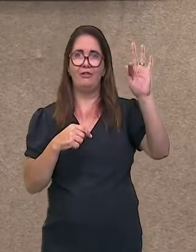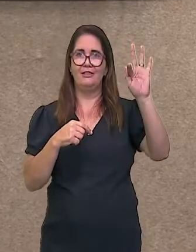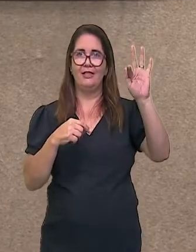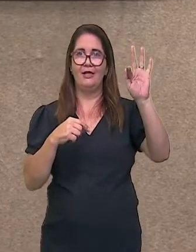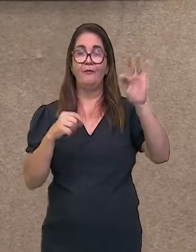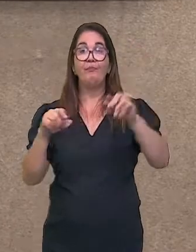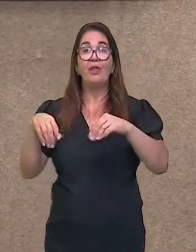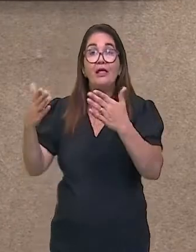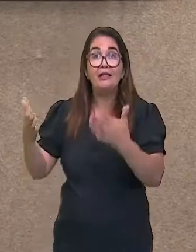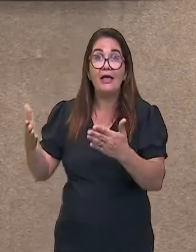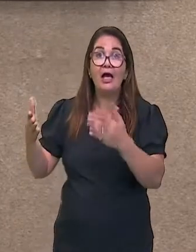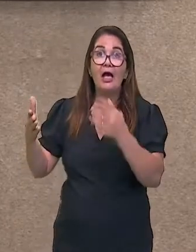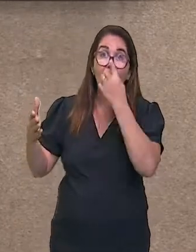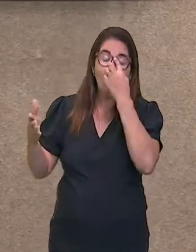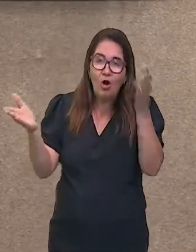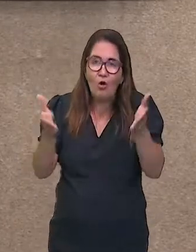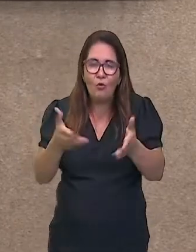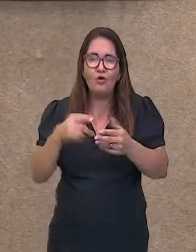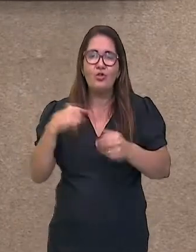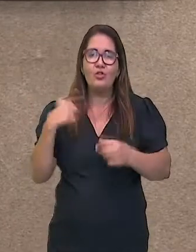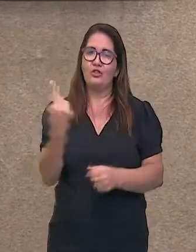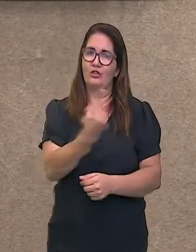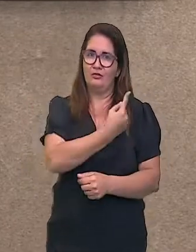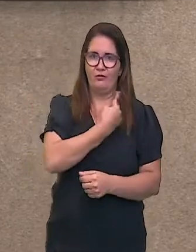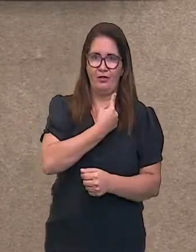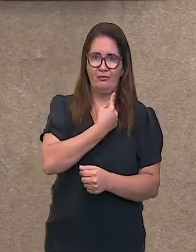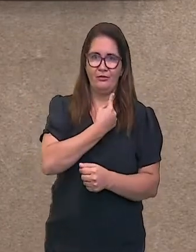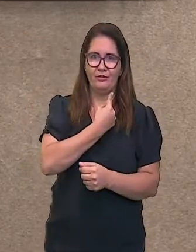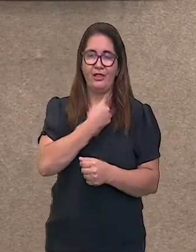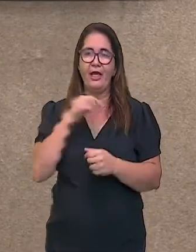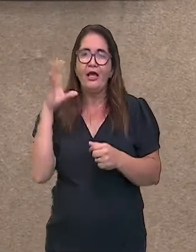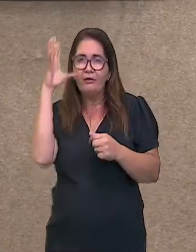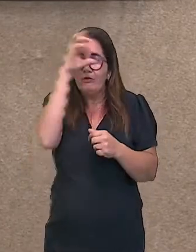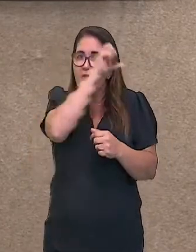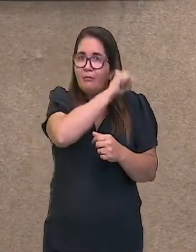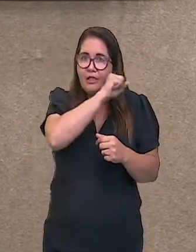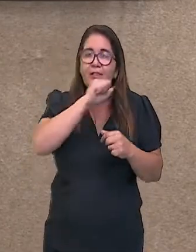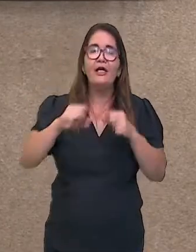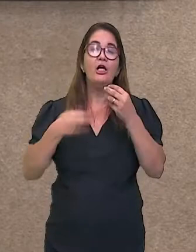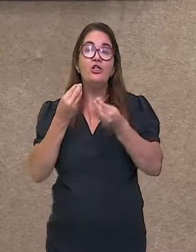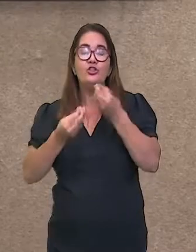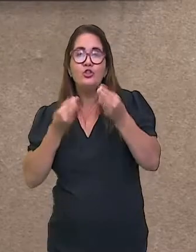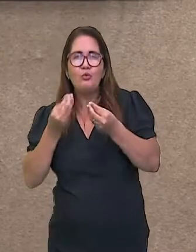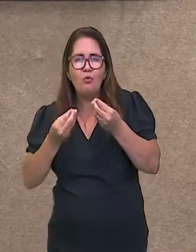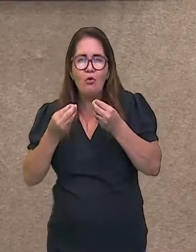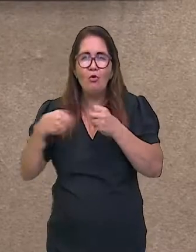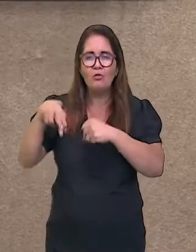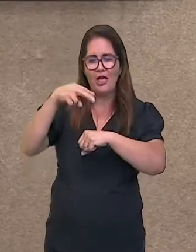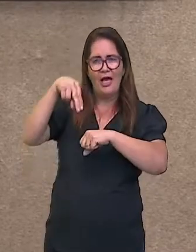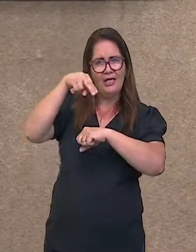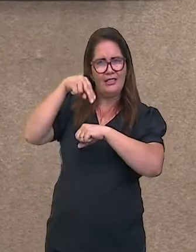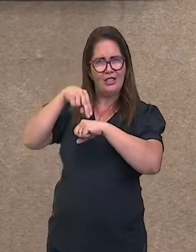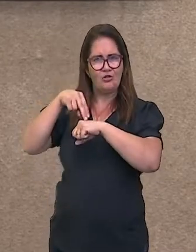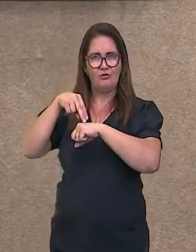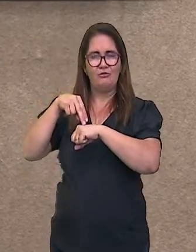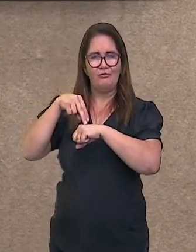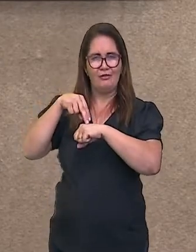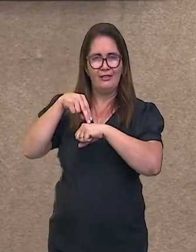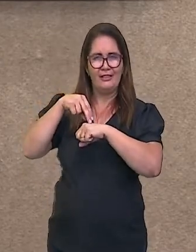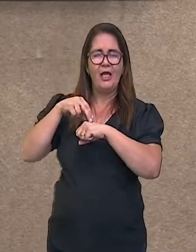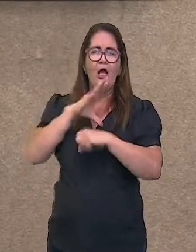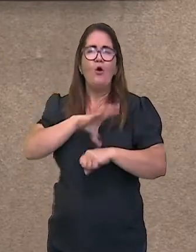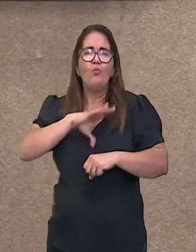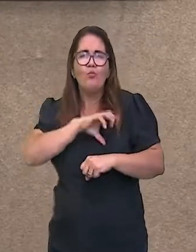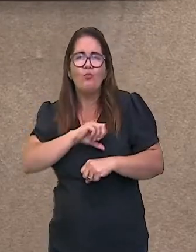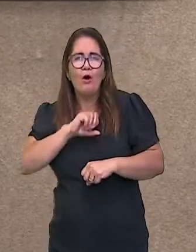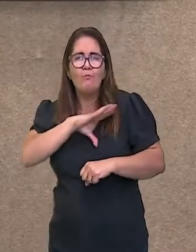Prússia autoproclamou-se como Império Alemão. A questão nacionalista mais complexa envolvia os Balcãs, que é uma outra